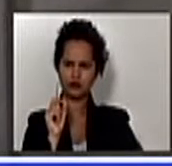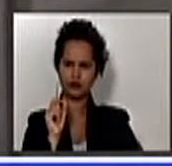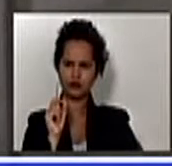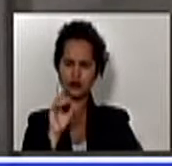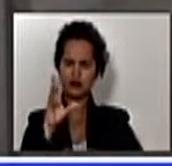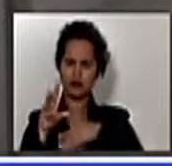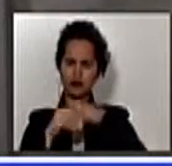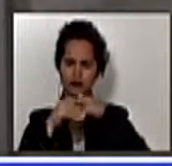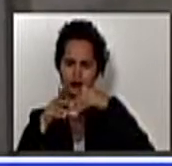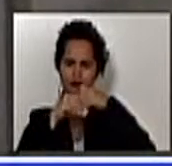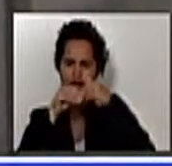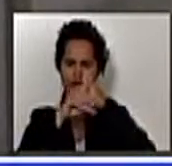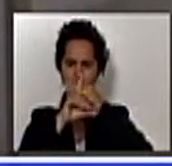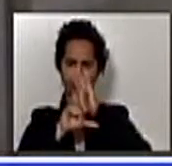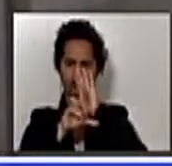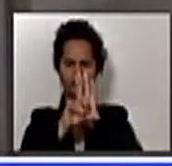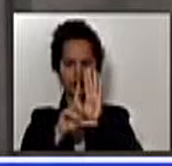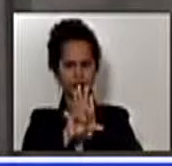emendas parlamentares.